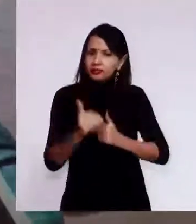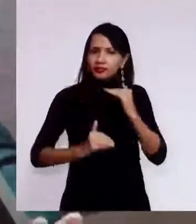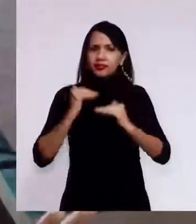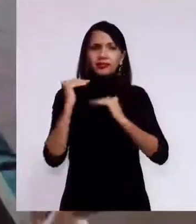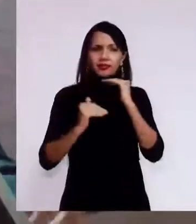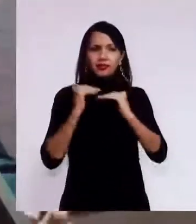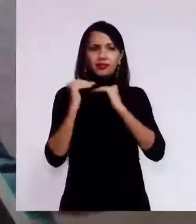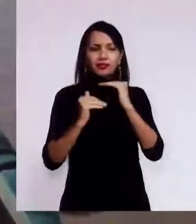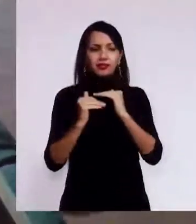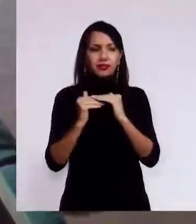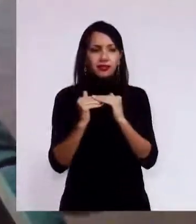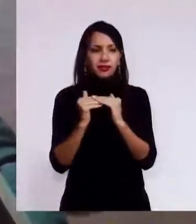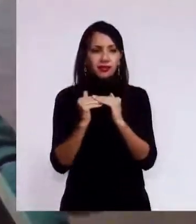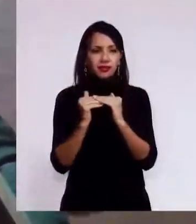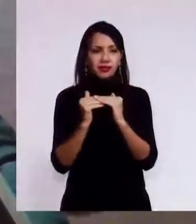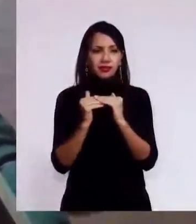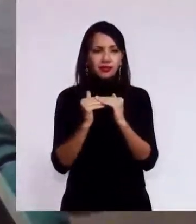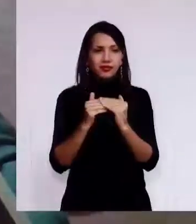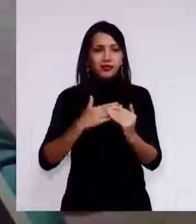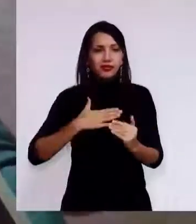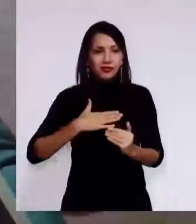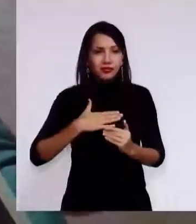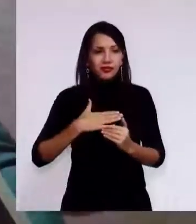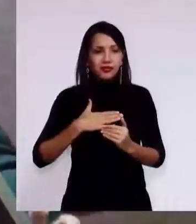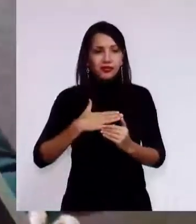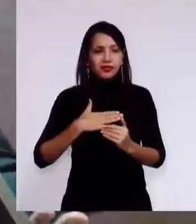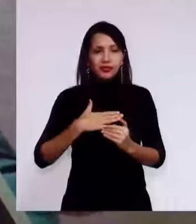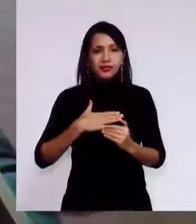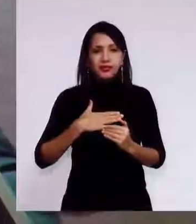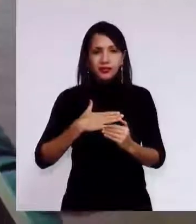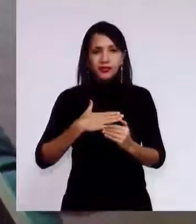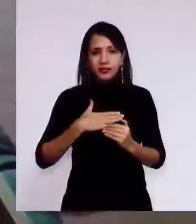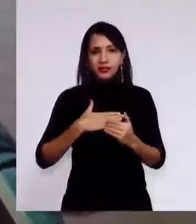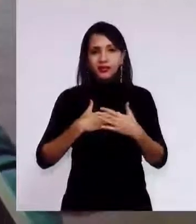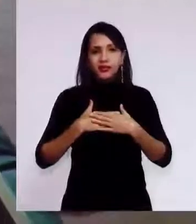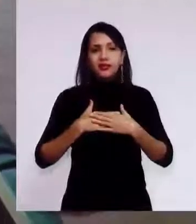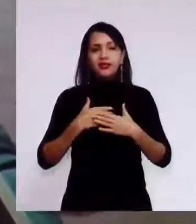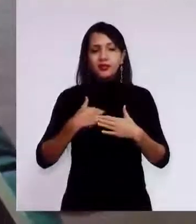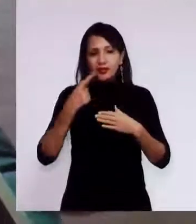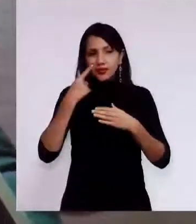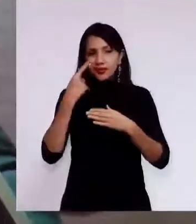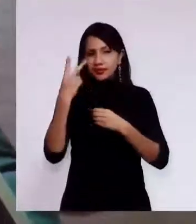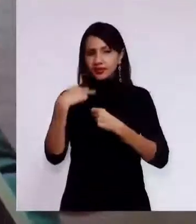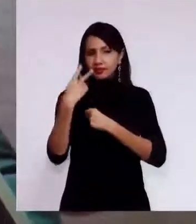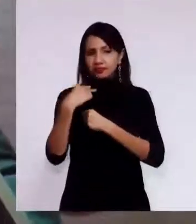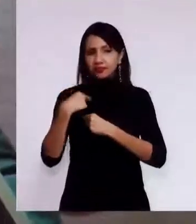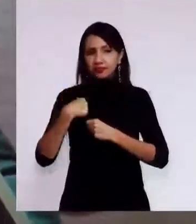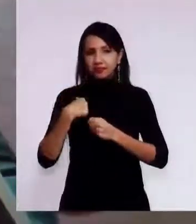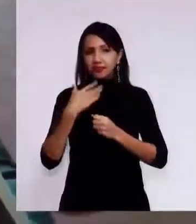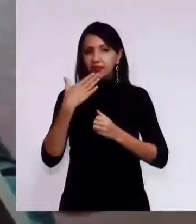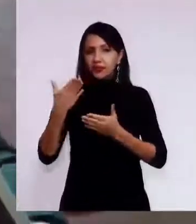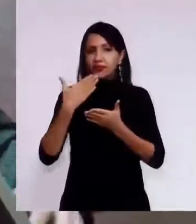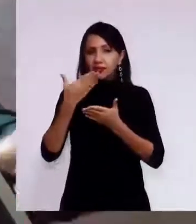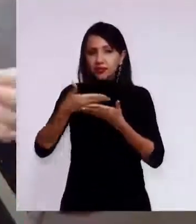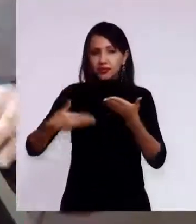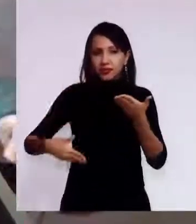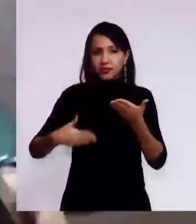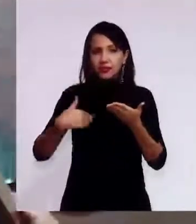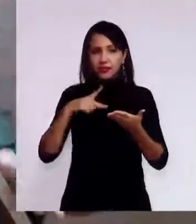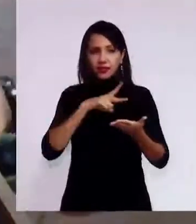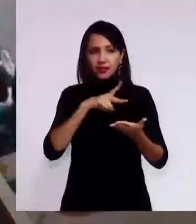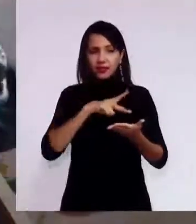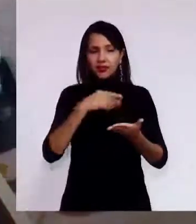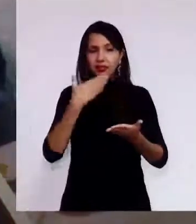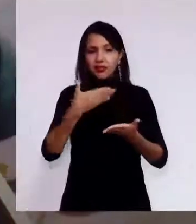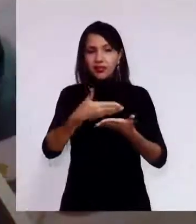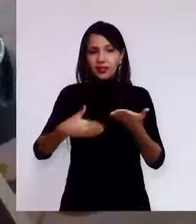Então, faço aqui a minha meia-culpa e vou rever os meus requerimentos. Particularmente os